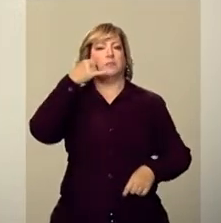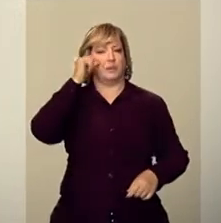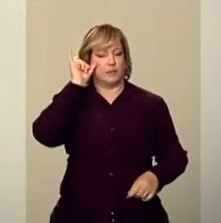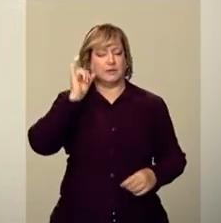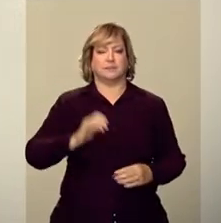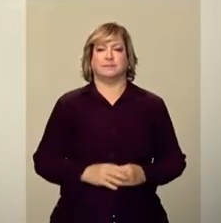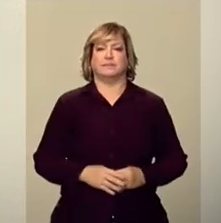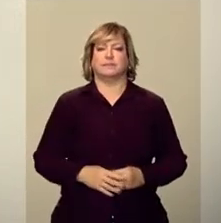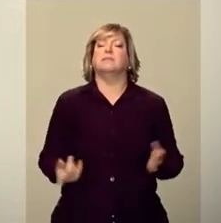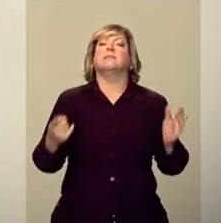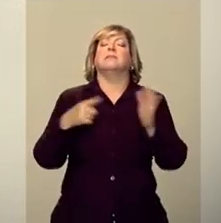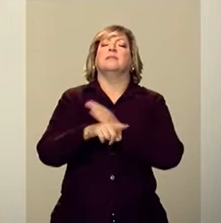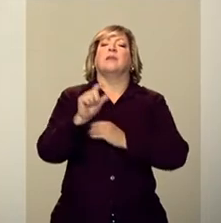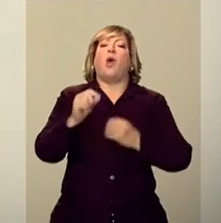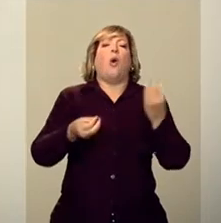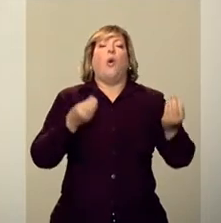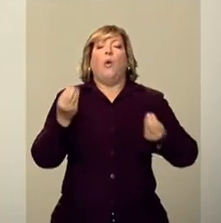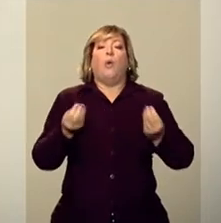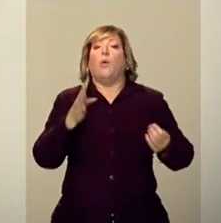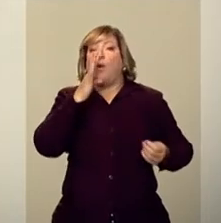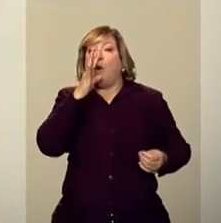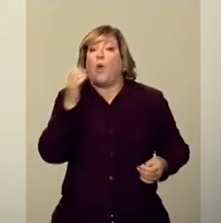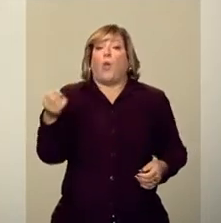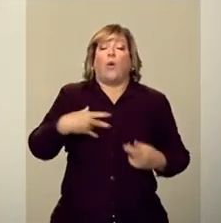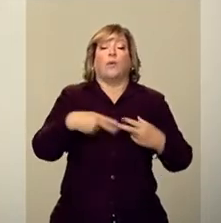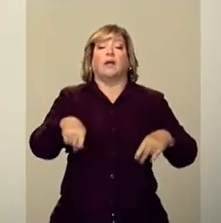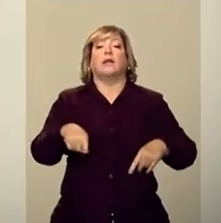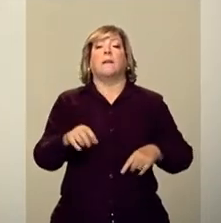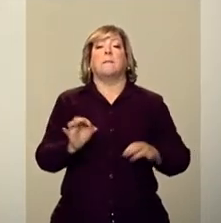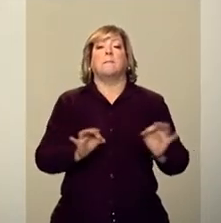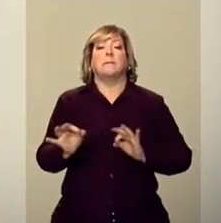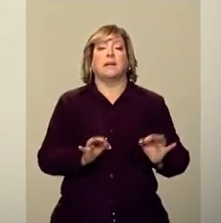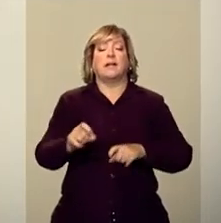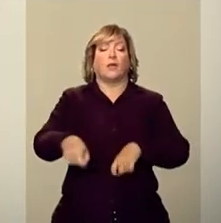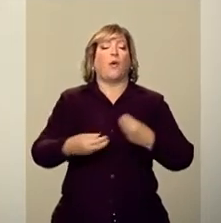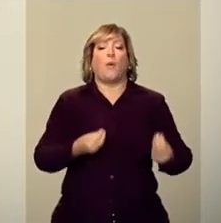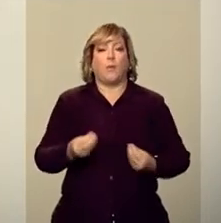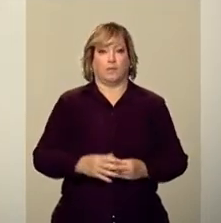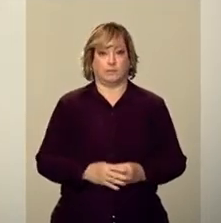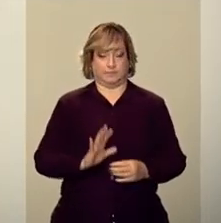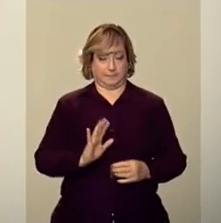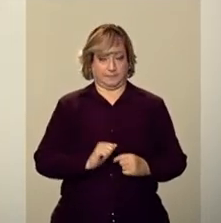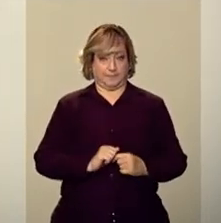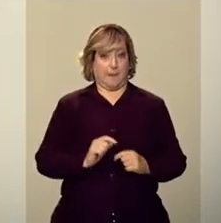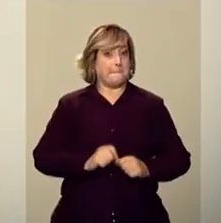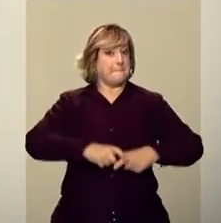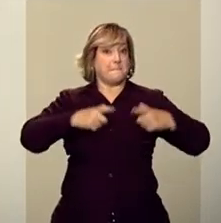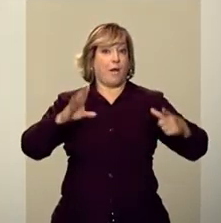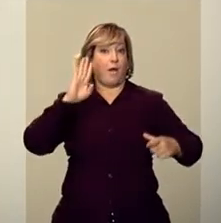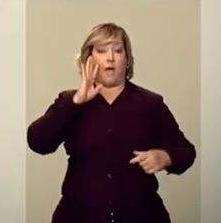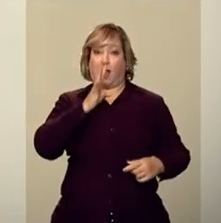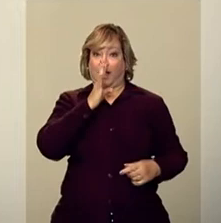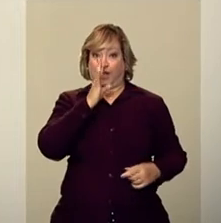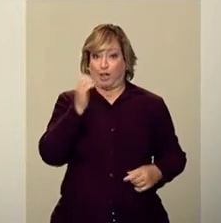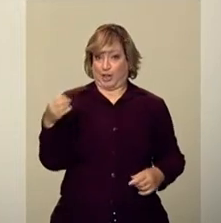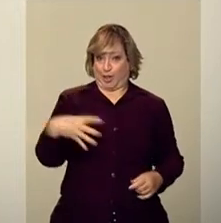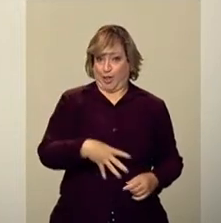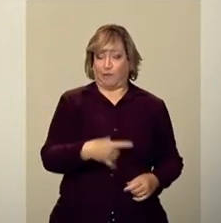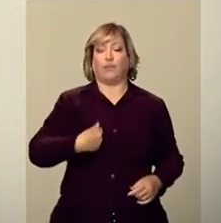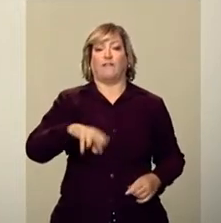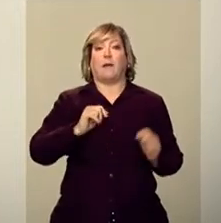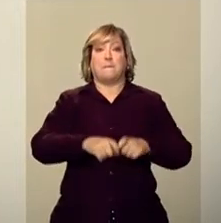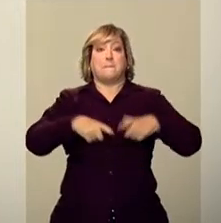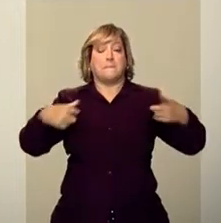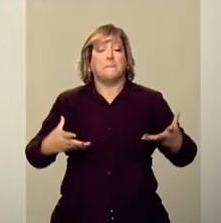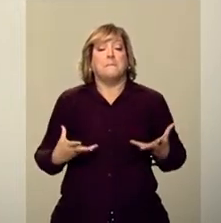Presidente conte para nós quais são as novidades deste plano agrícola olha Luciano a maior novidade é que nós vamos ampliar